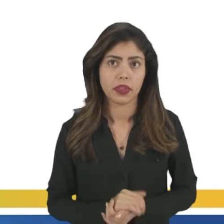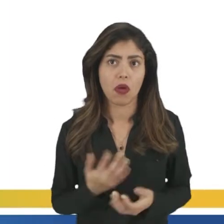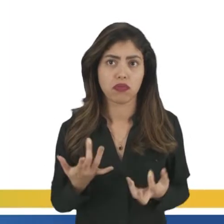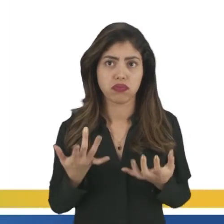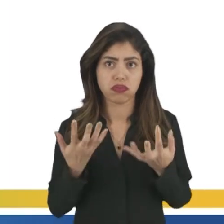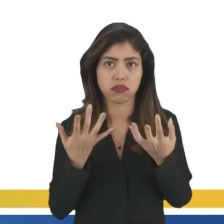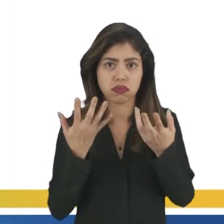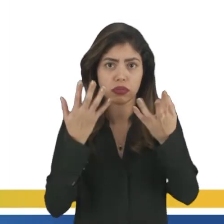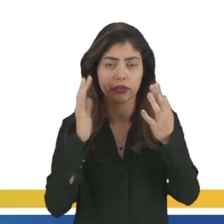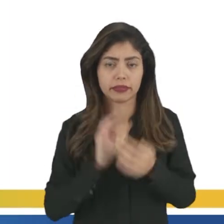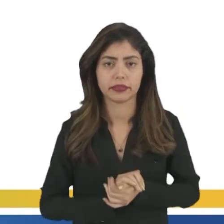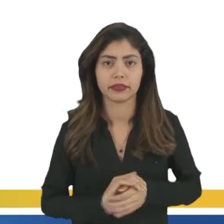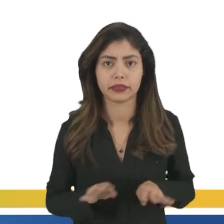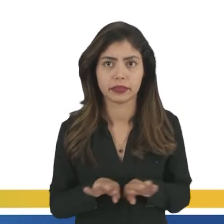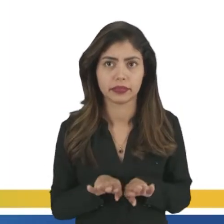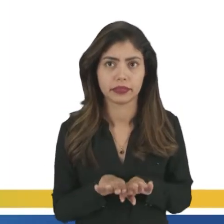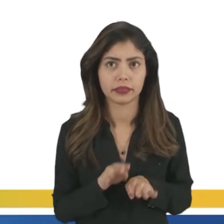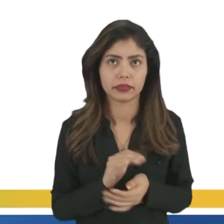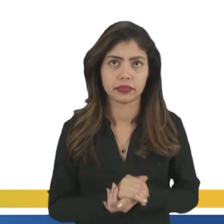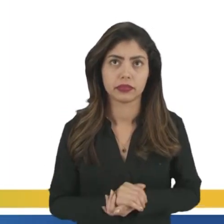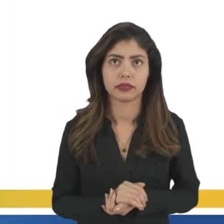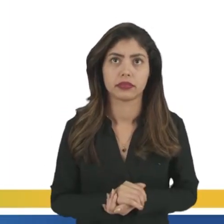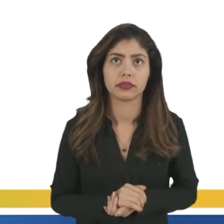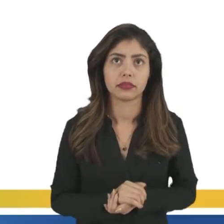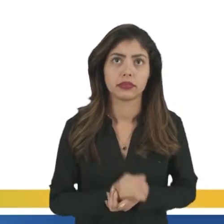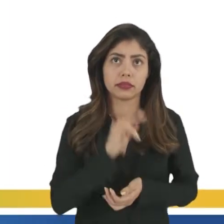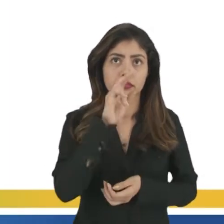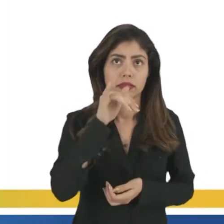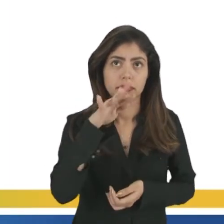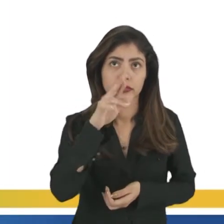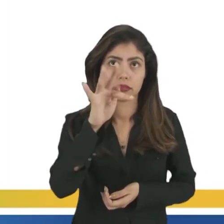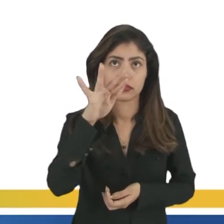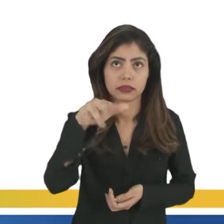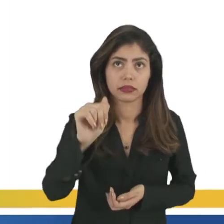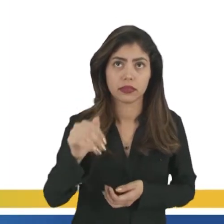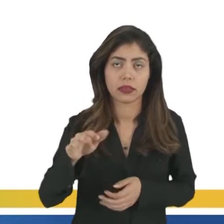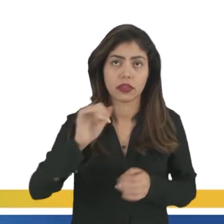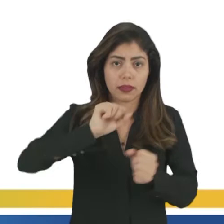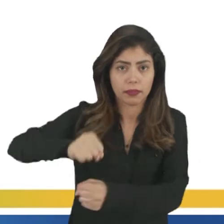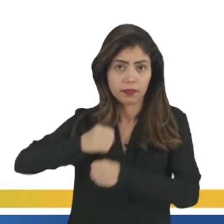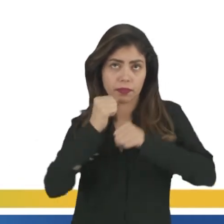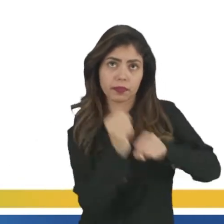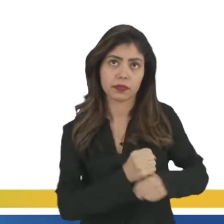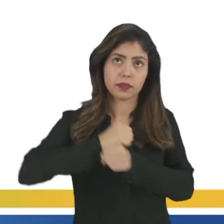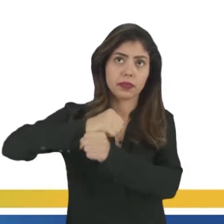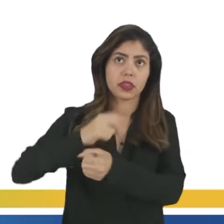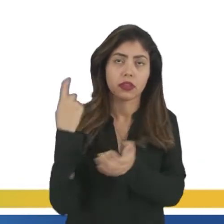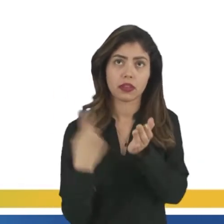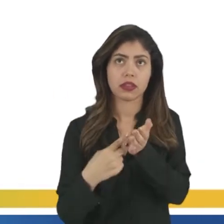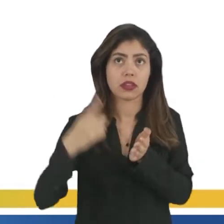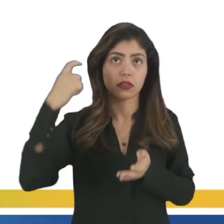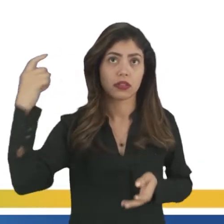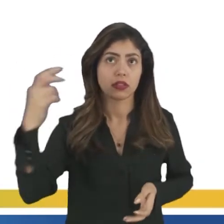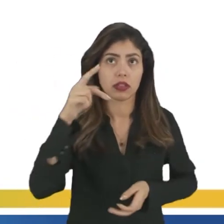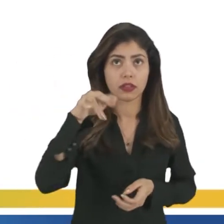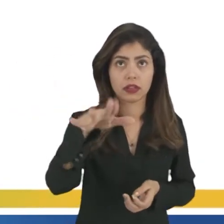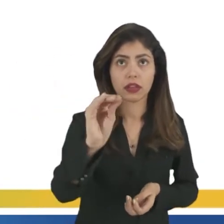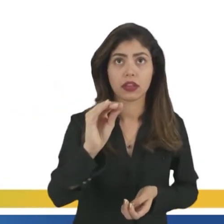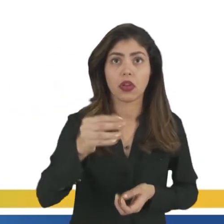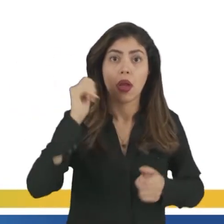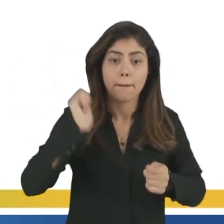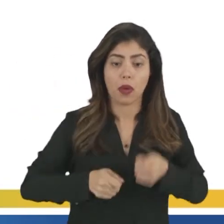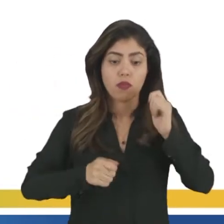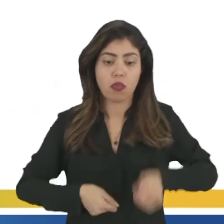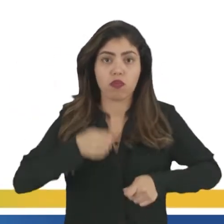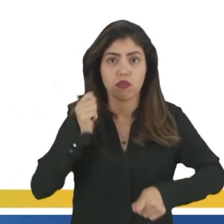tudo mais, a alta temperatura, né? Sintonia fina, o que era isso, né? O ritmo de remadas era marcado pelo som de uma flauta ou pelas